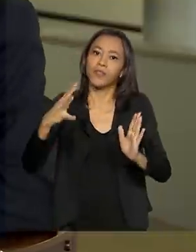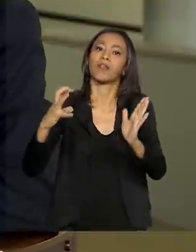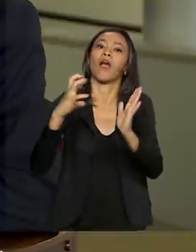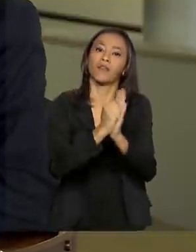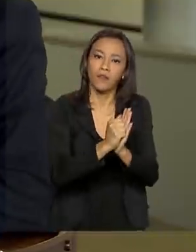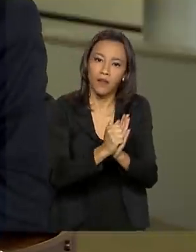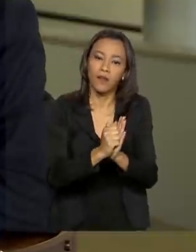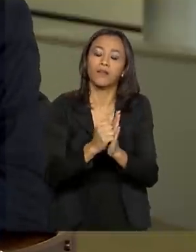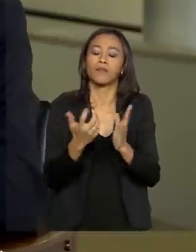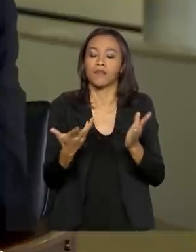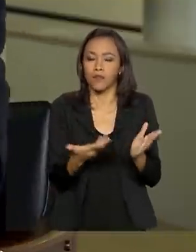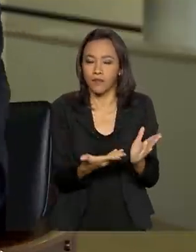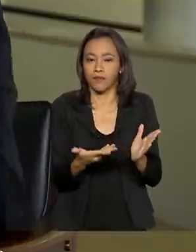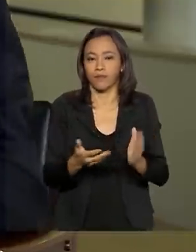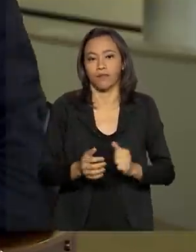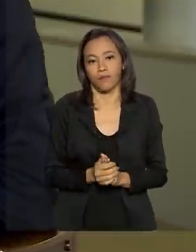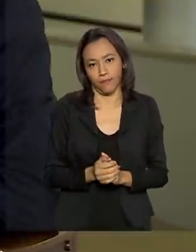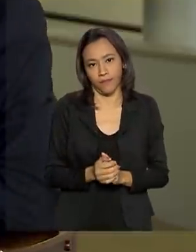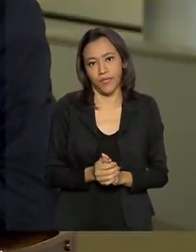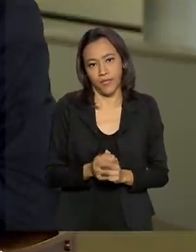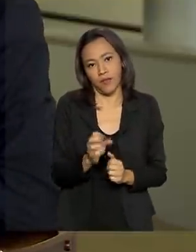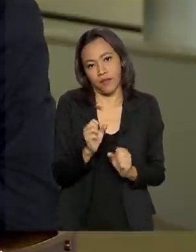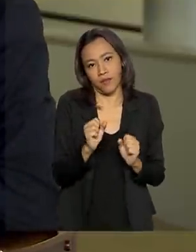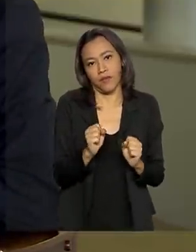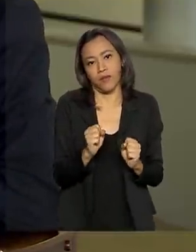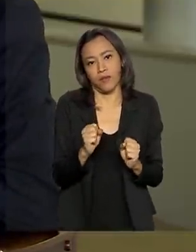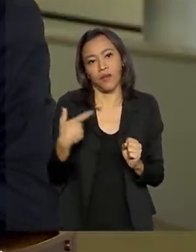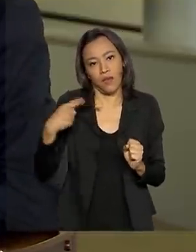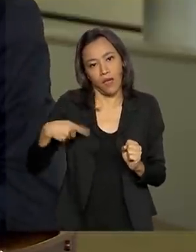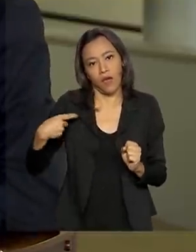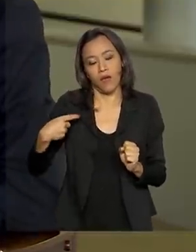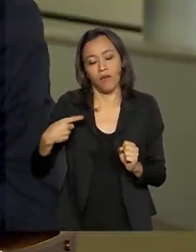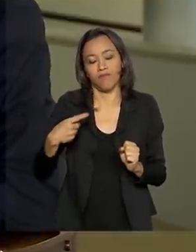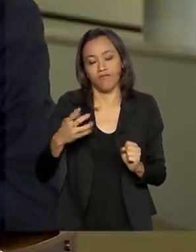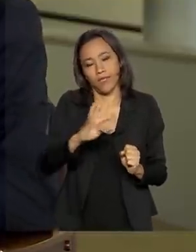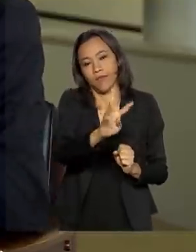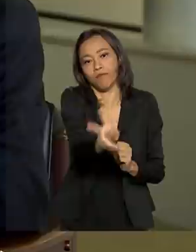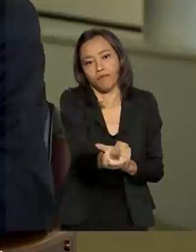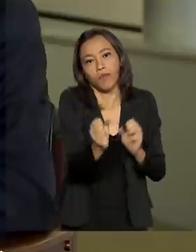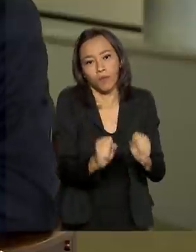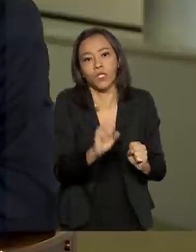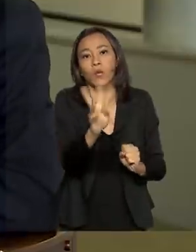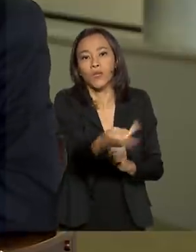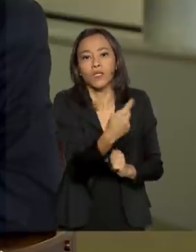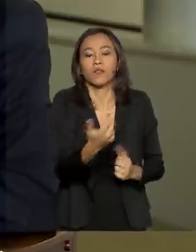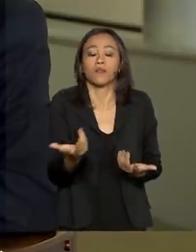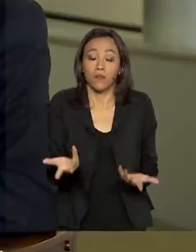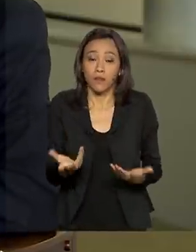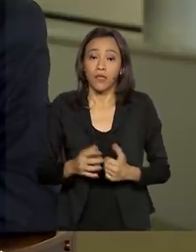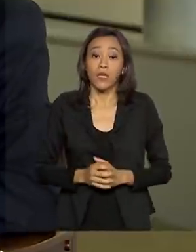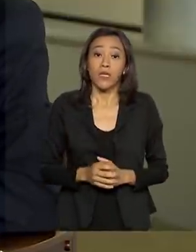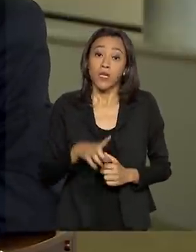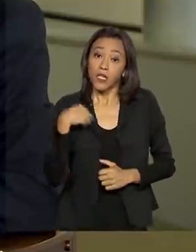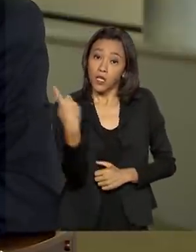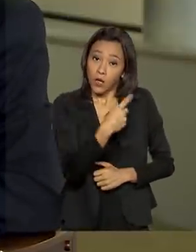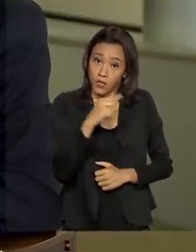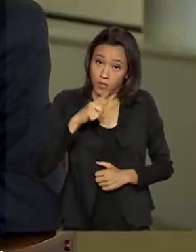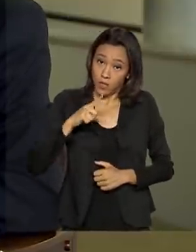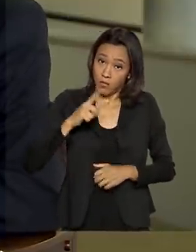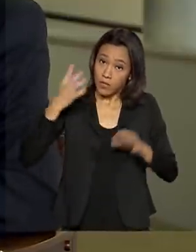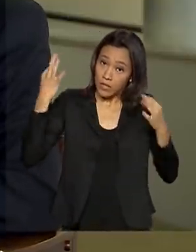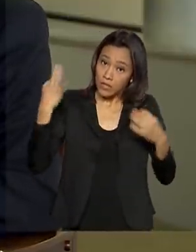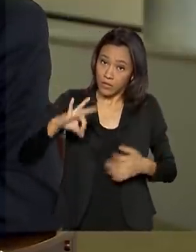série de intervenções que o governo pretende fazer junto à população mais necessitada. E nós temos